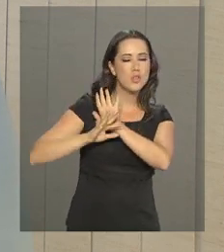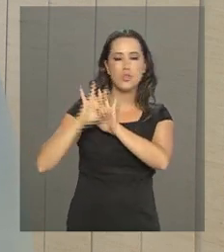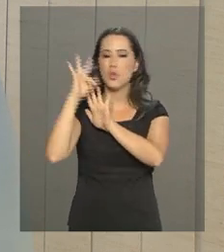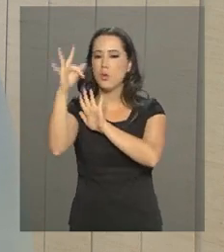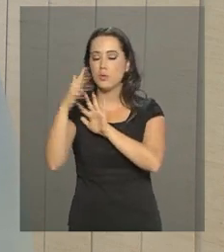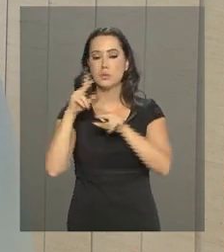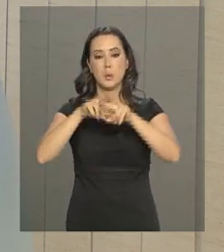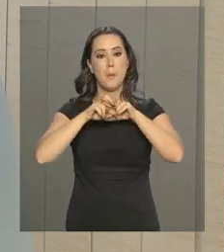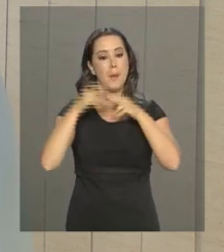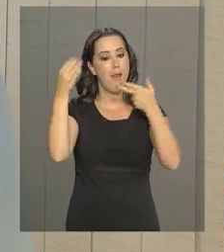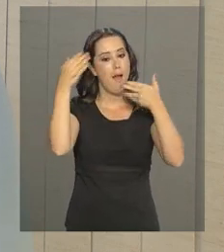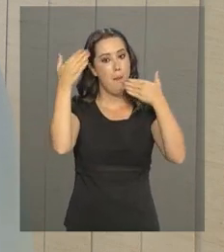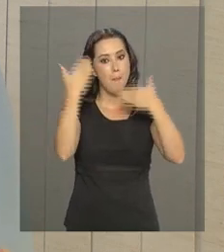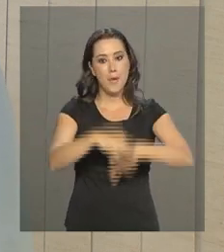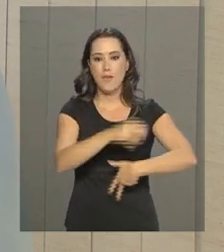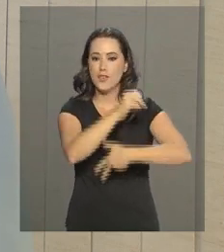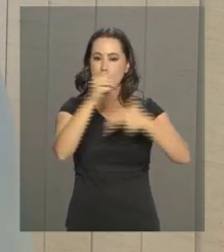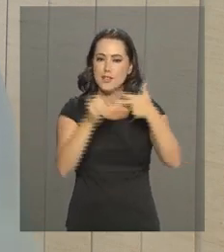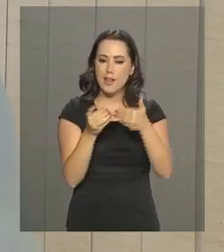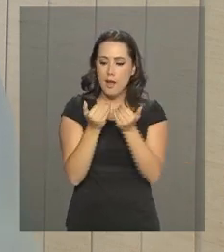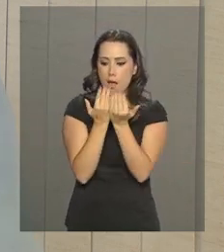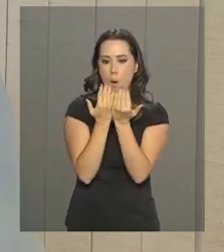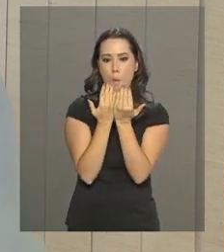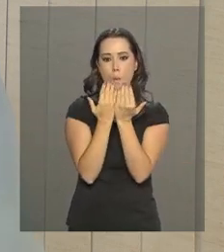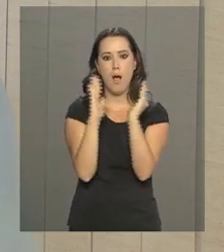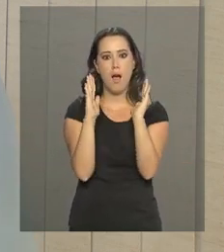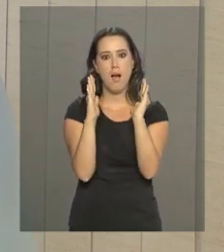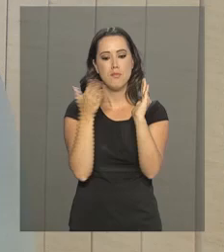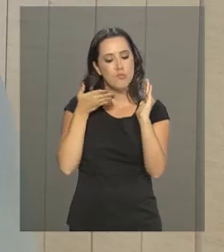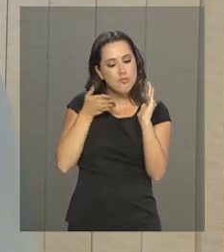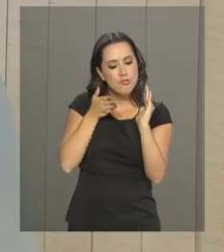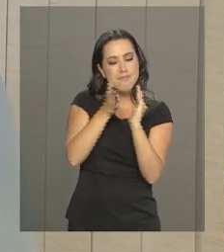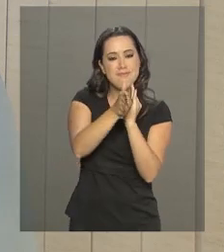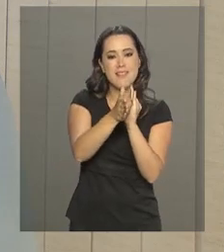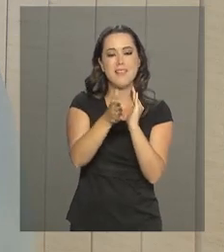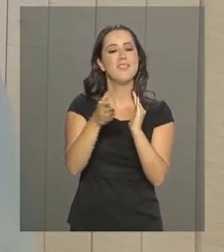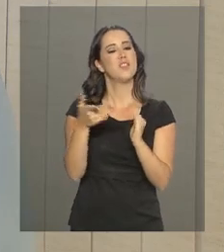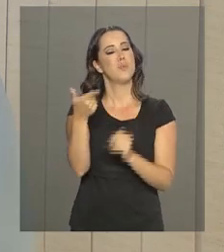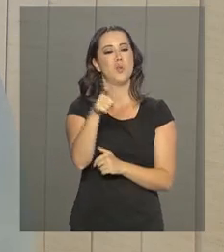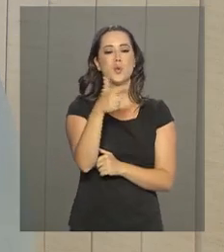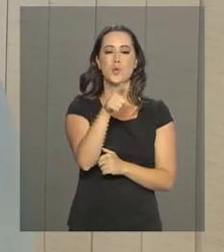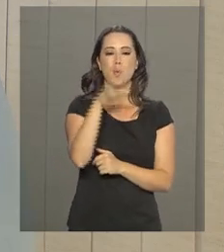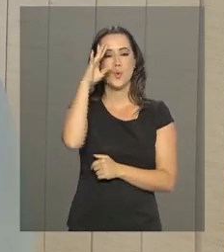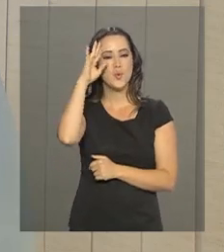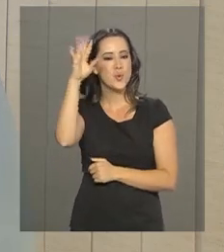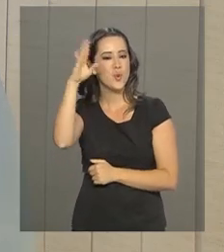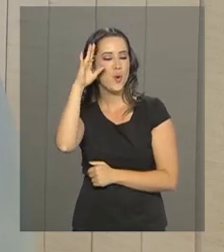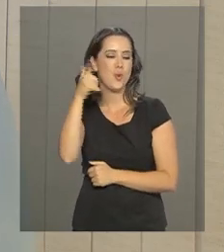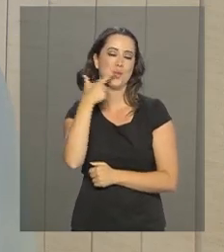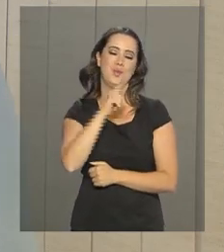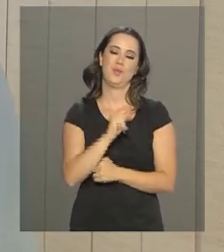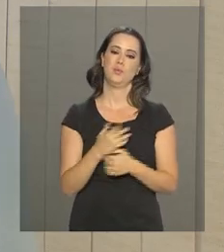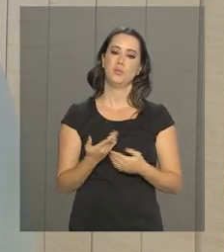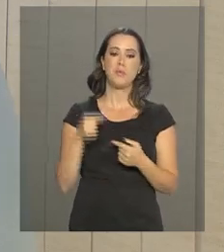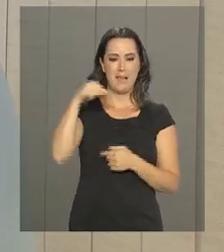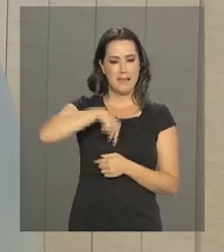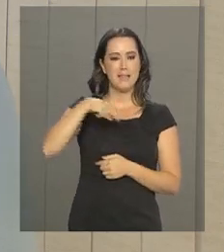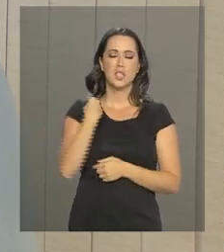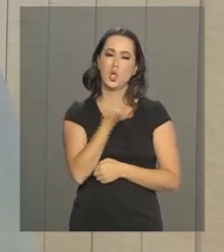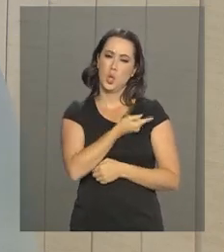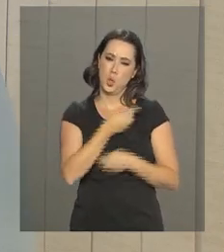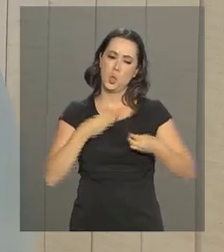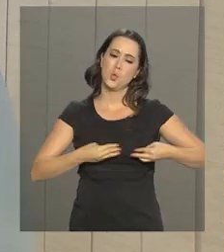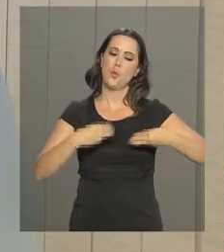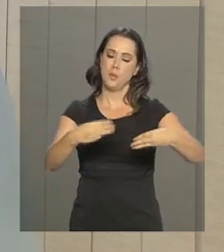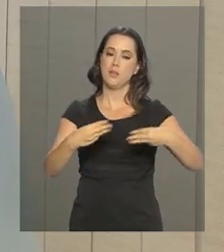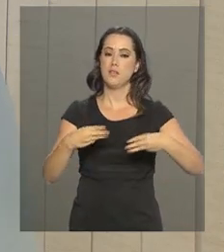através desse exame que é uma porta é de entrada para outras realizações e outros sonhos do lado de cá pelo lado do